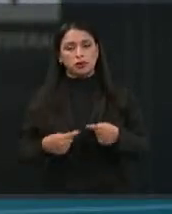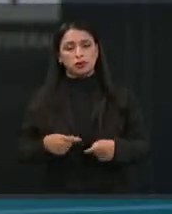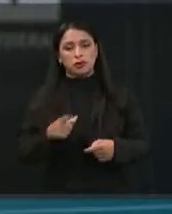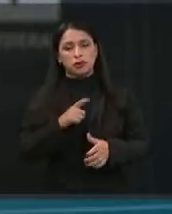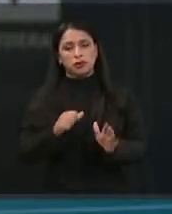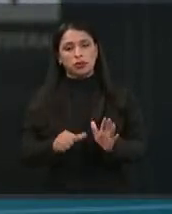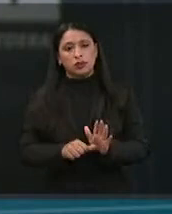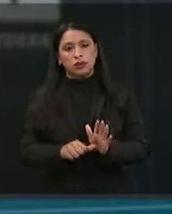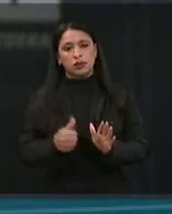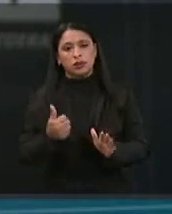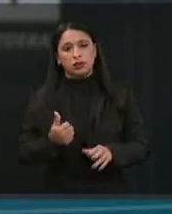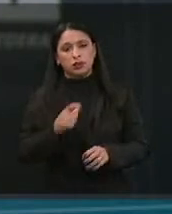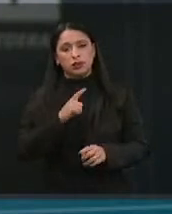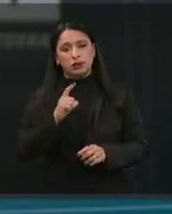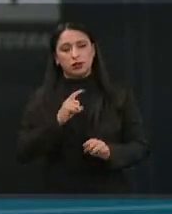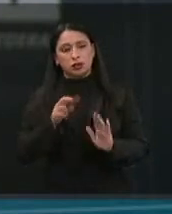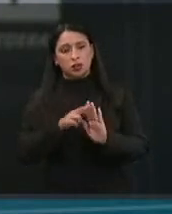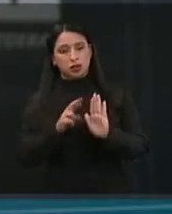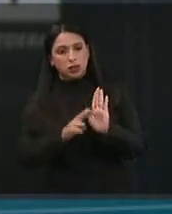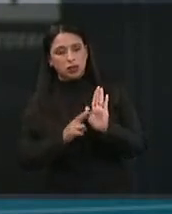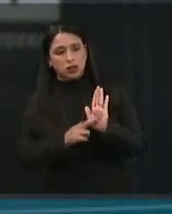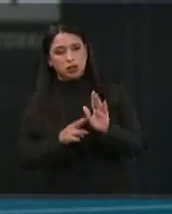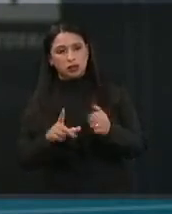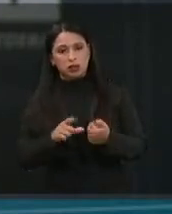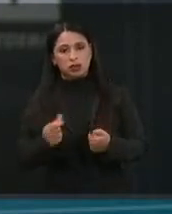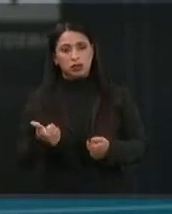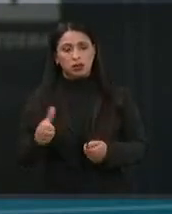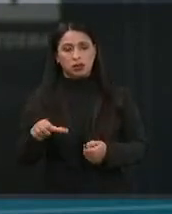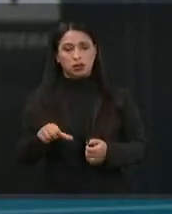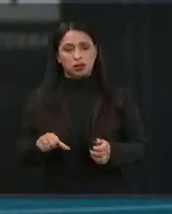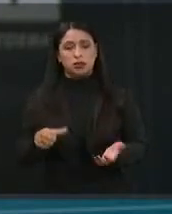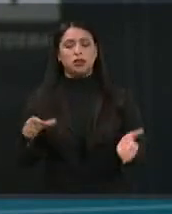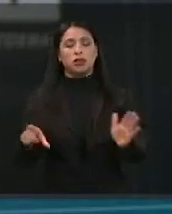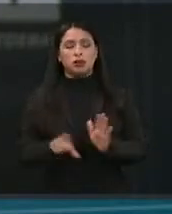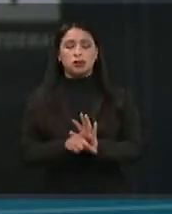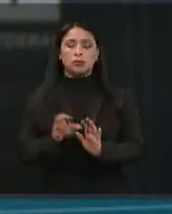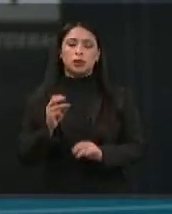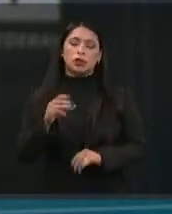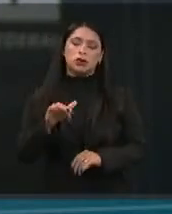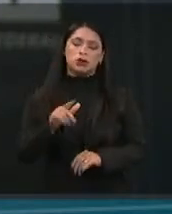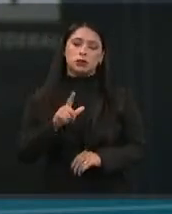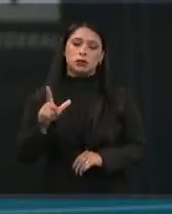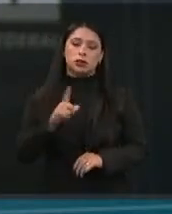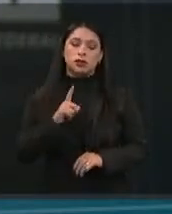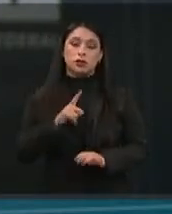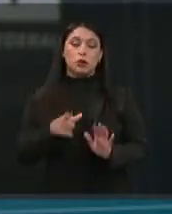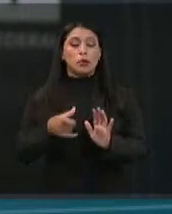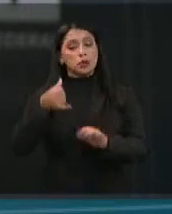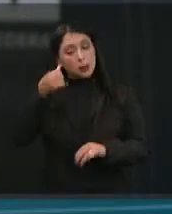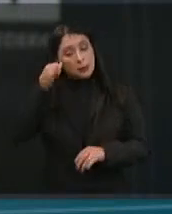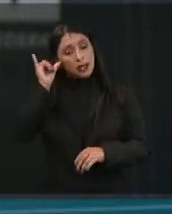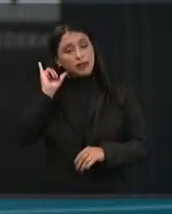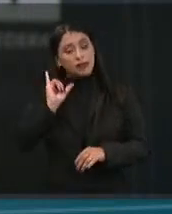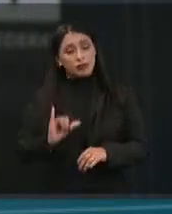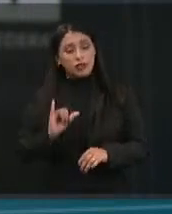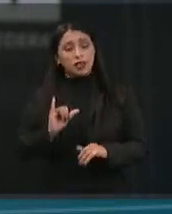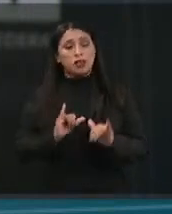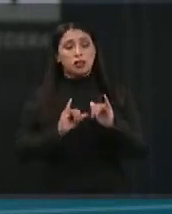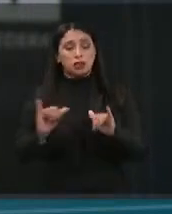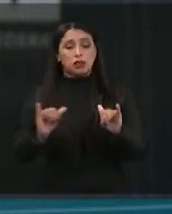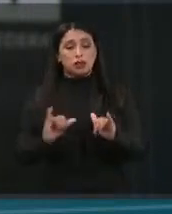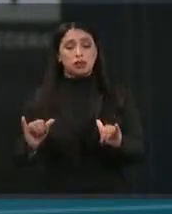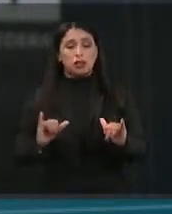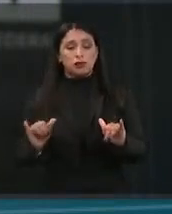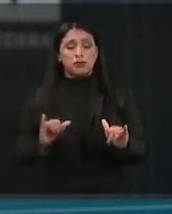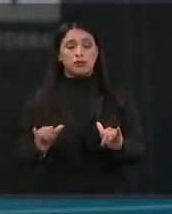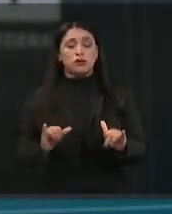já explicitado, a regra estabelecida no artigo 19 do Marco Civil previne o uso de notificações extrajudiciais para cercear a expressão na